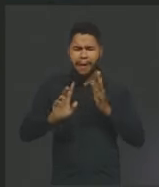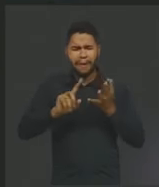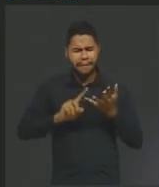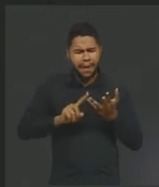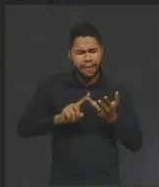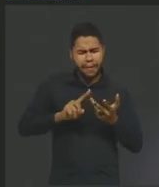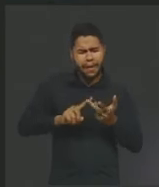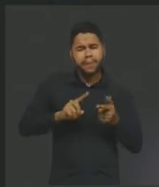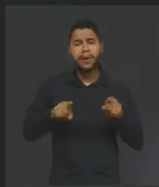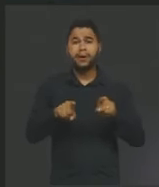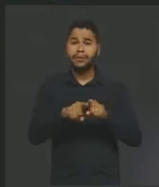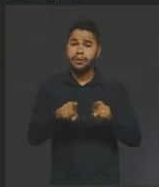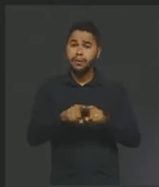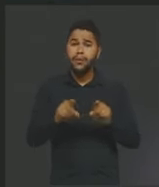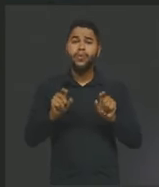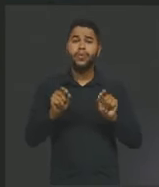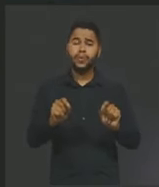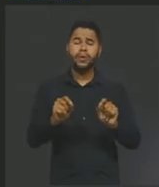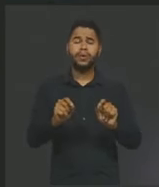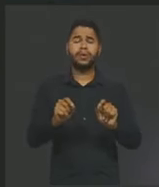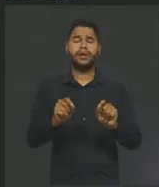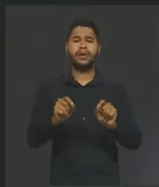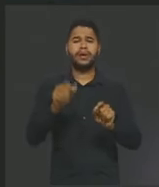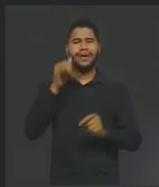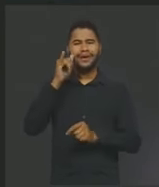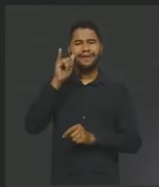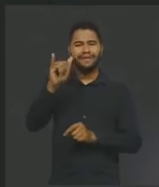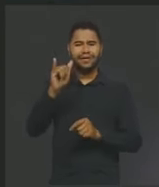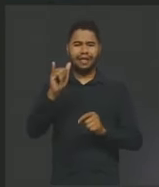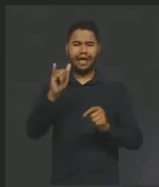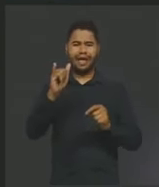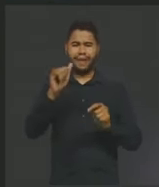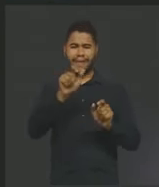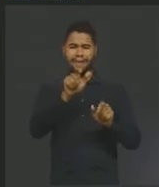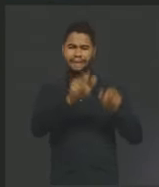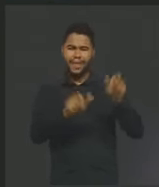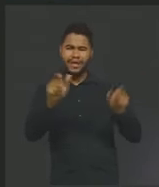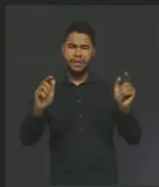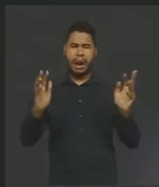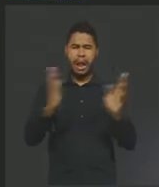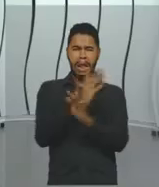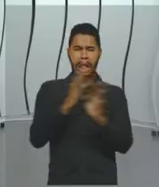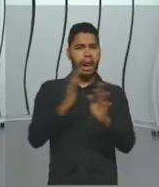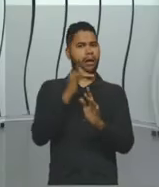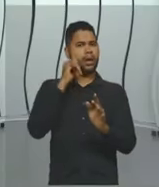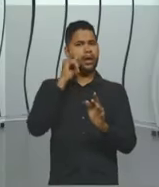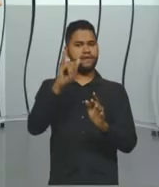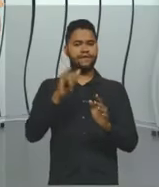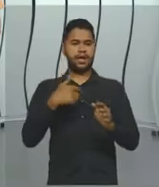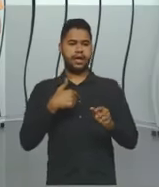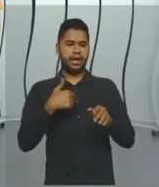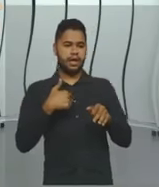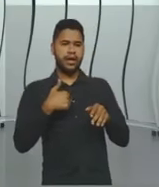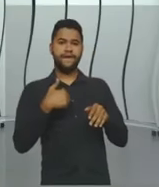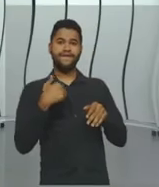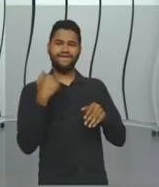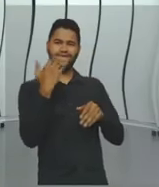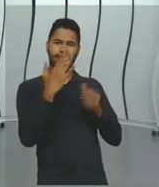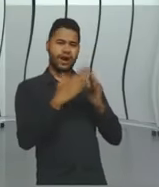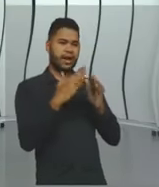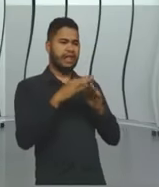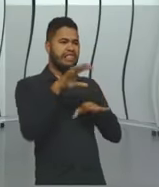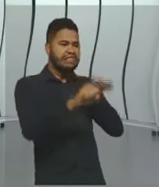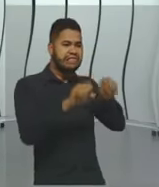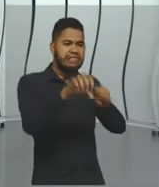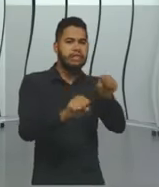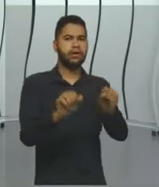é importante também a gente evitar aglomerações, né, evitar tocar nas coisas fora de casa, para que